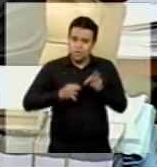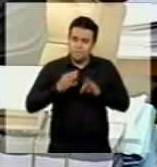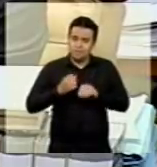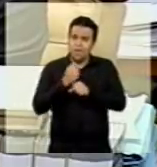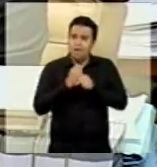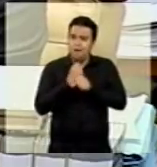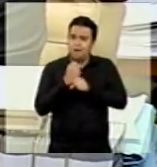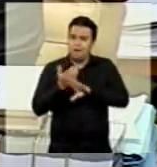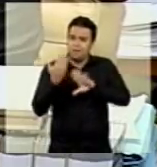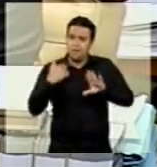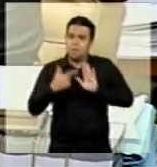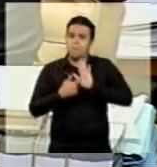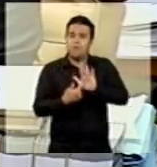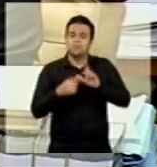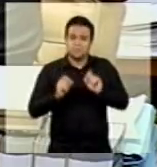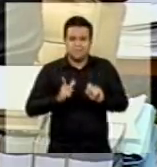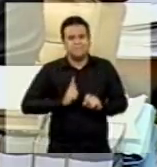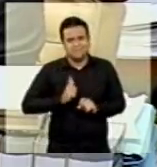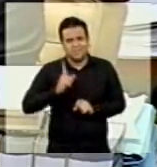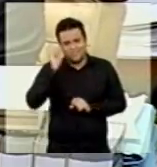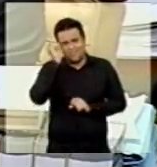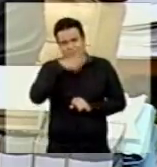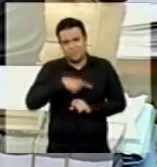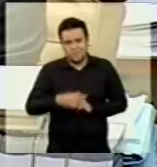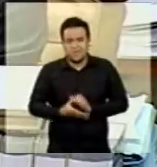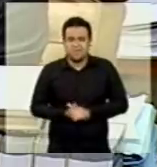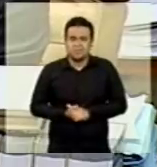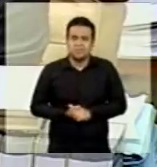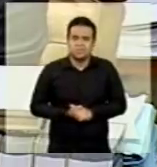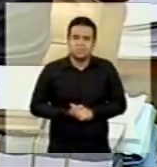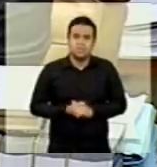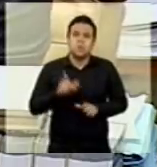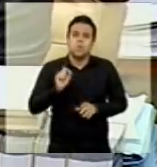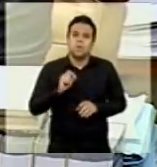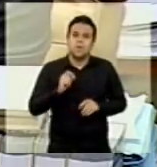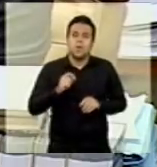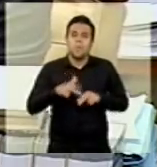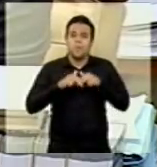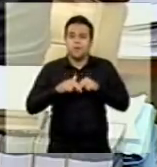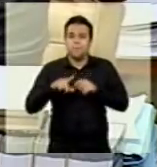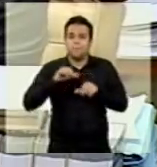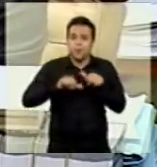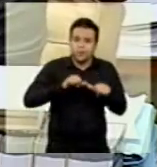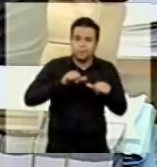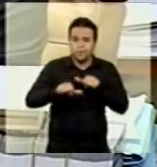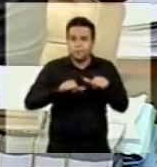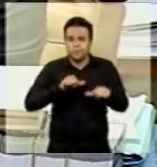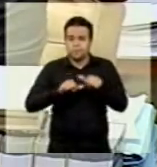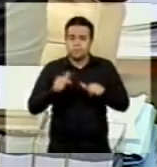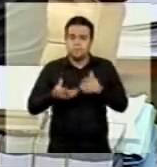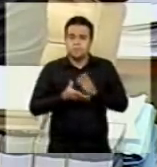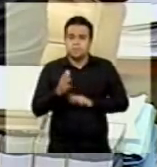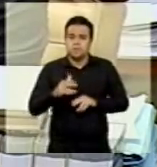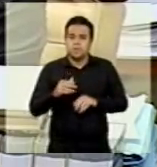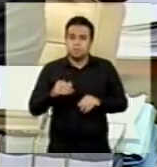que mostra essas dificuldades que decorrem dessas sucessivas alterações da competência penal